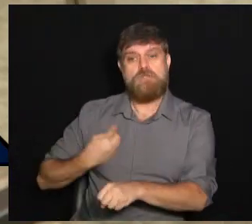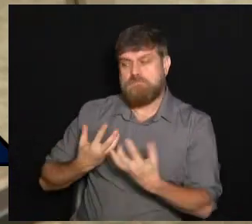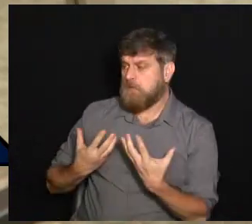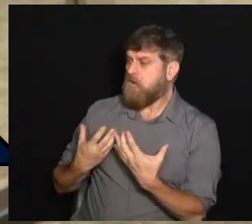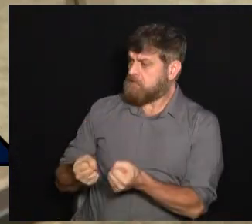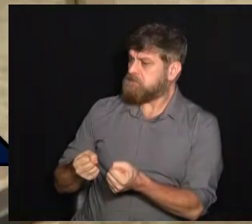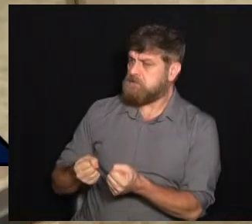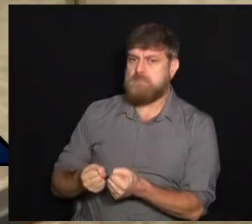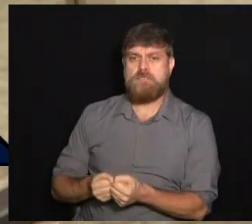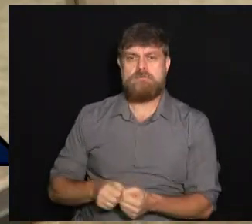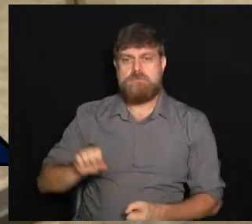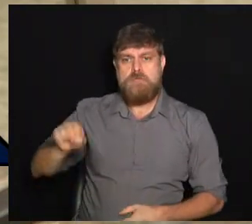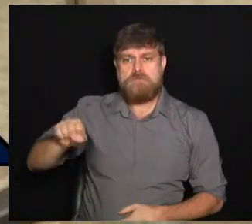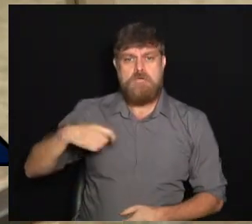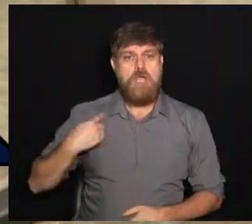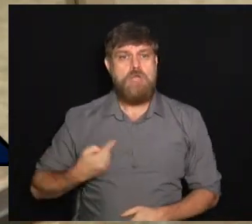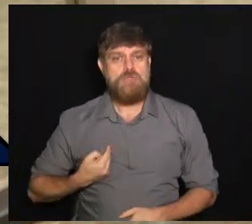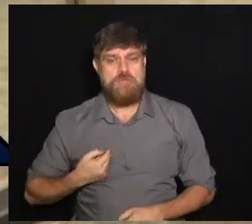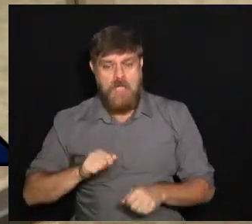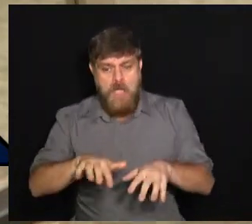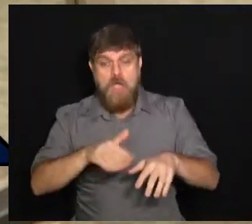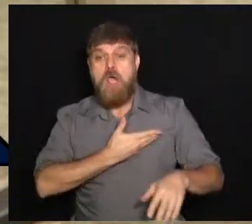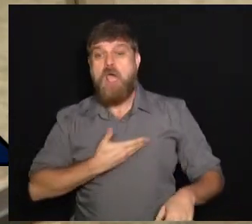a sugestão dele. Vamos fazer